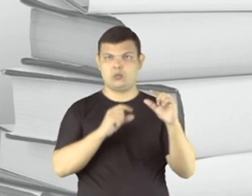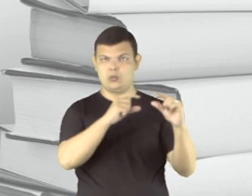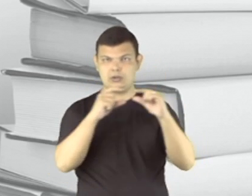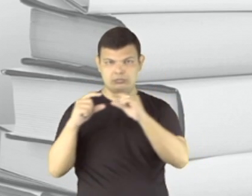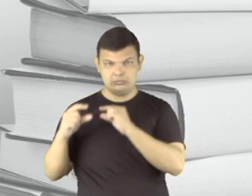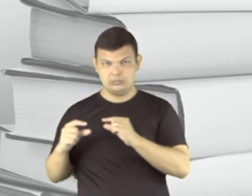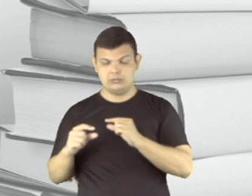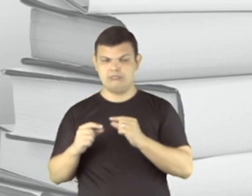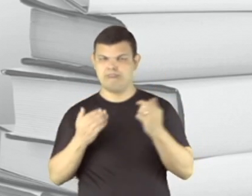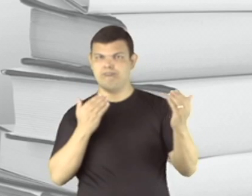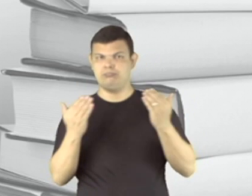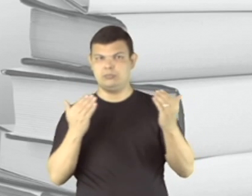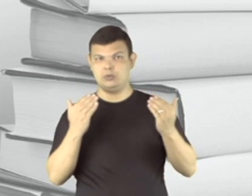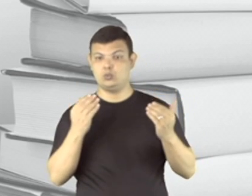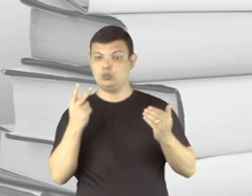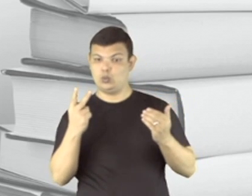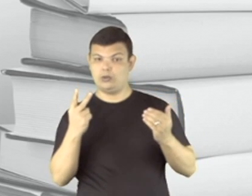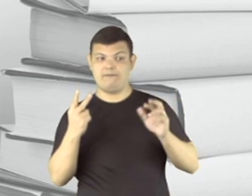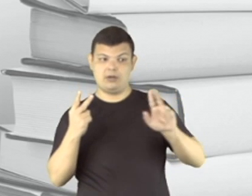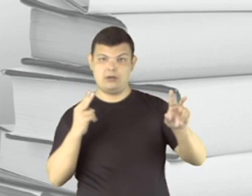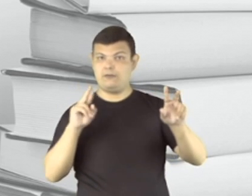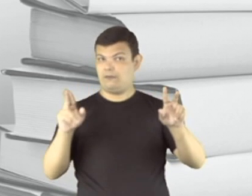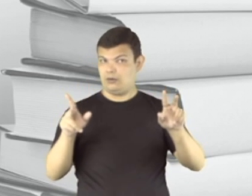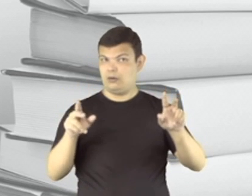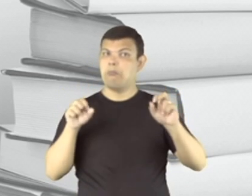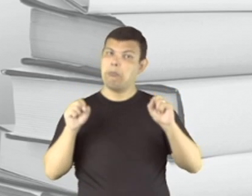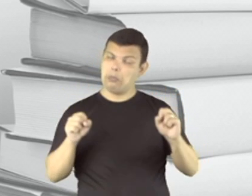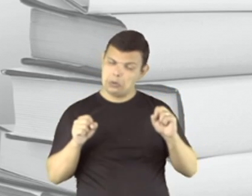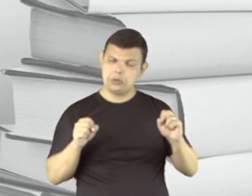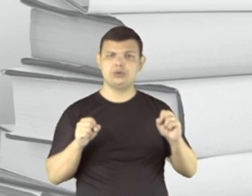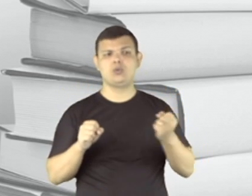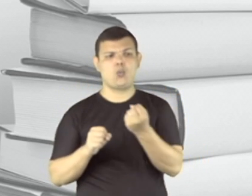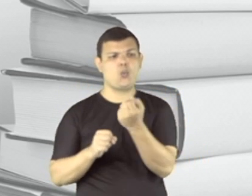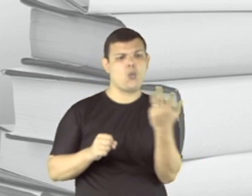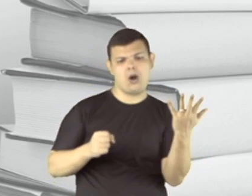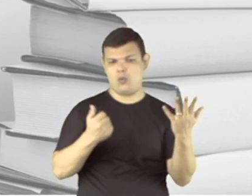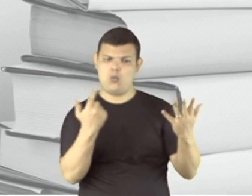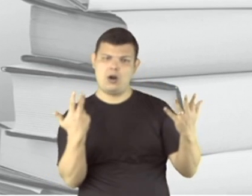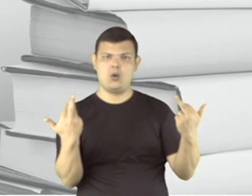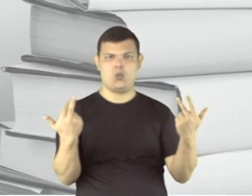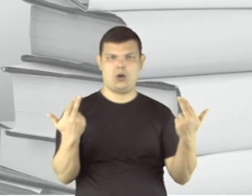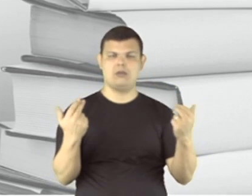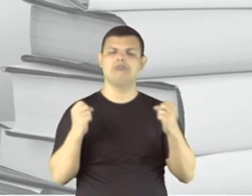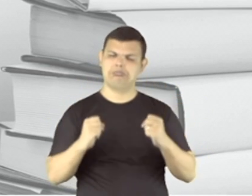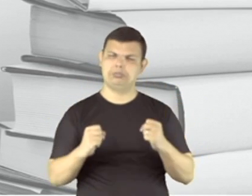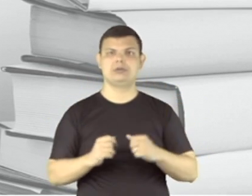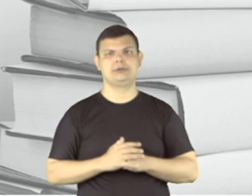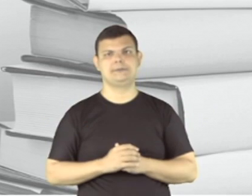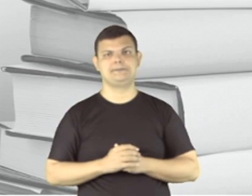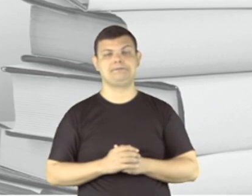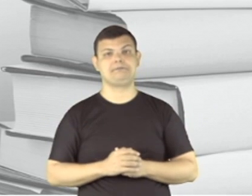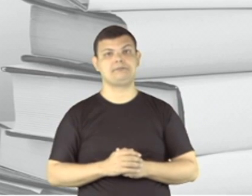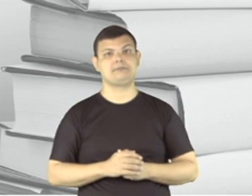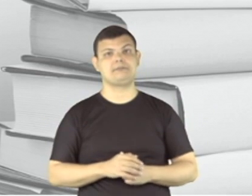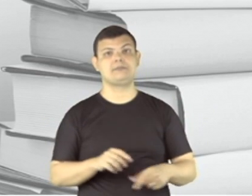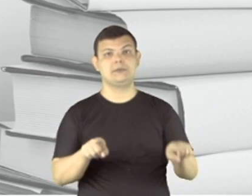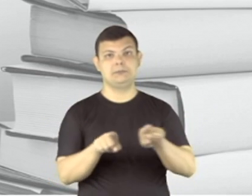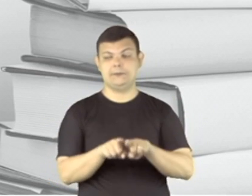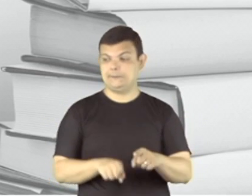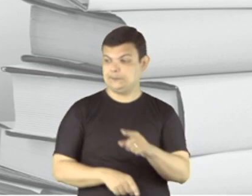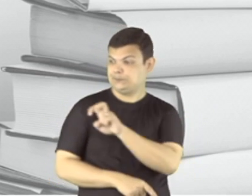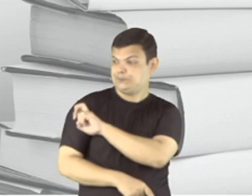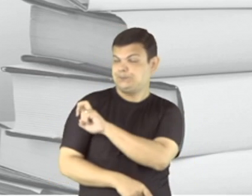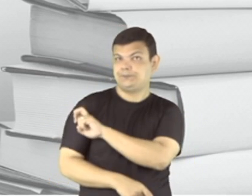que duas figuras com formato diferente podem ter a mesma medida de área. E vamos também para o 5º